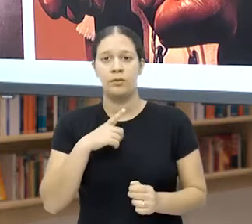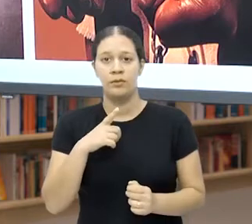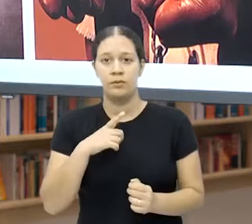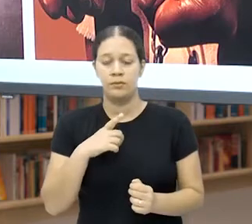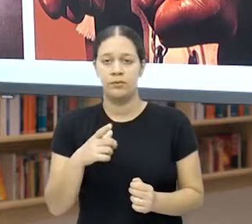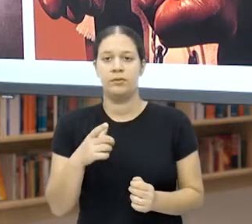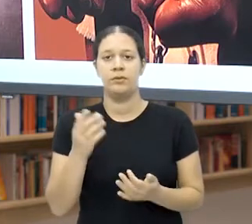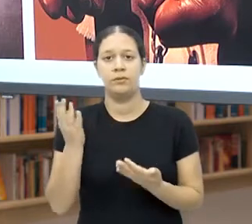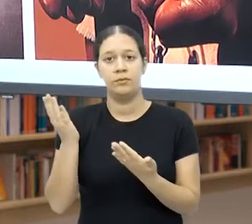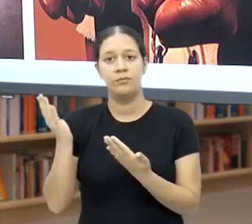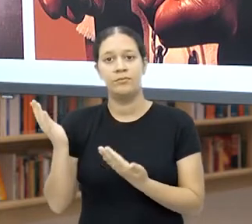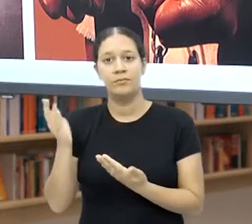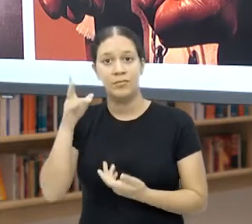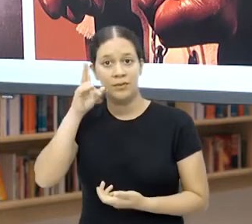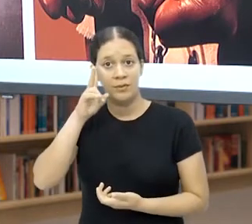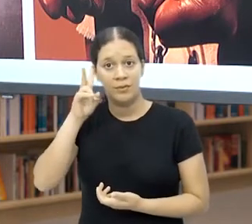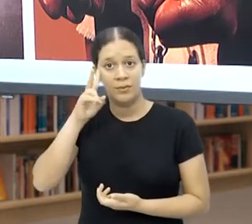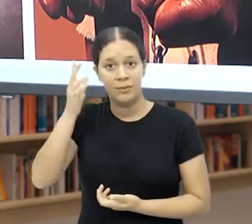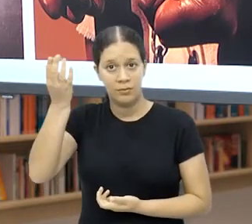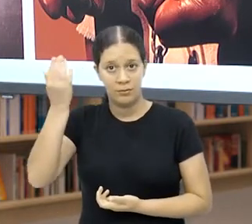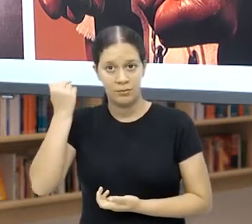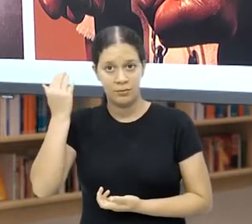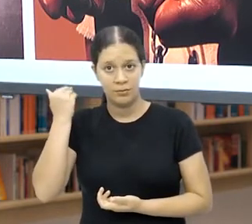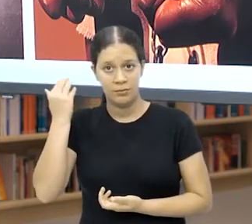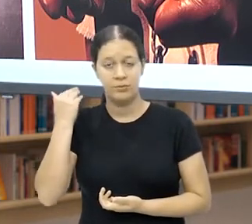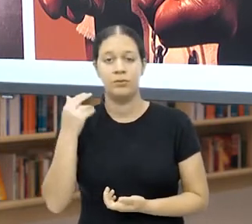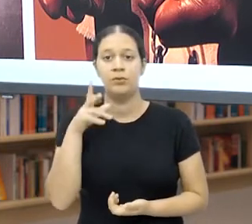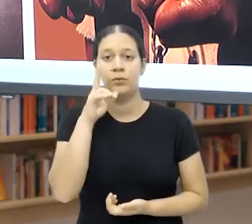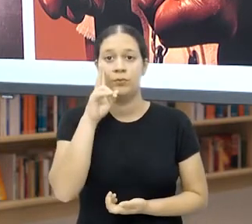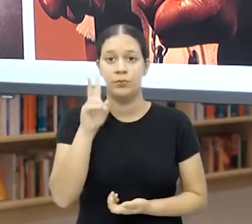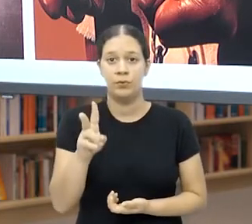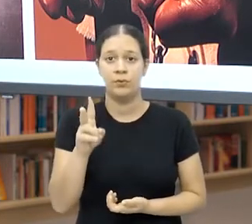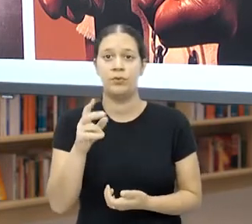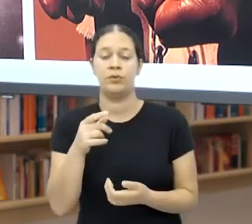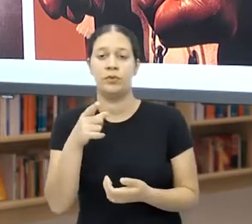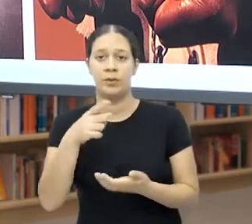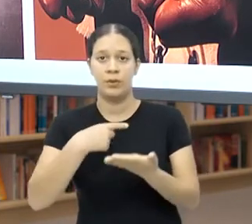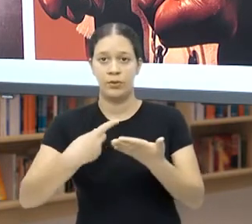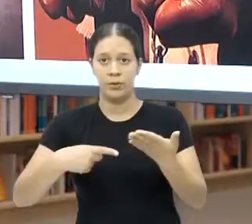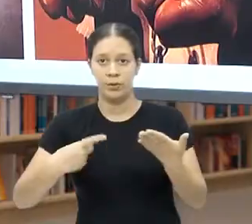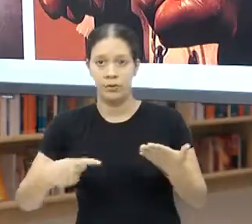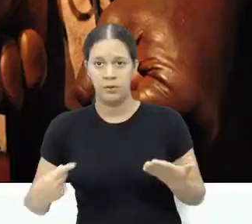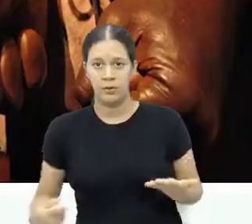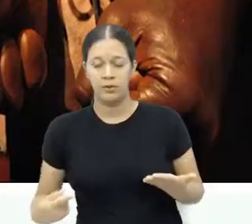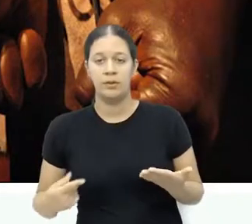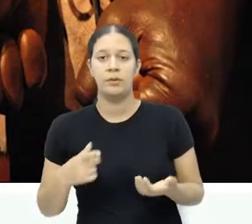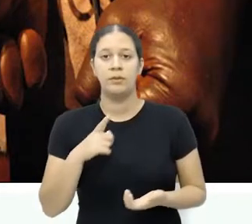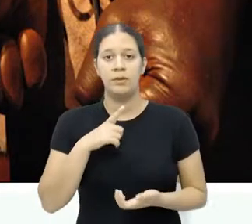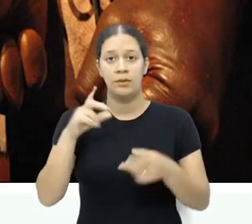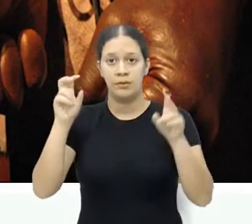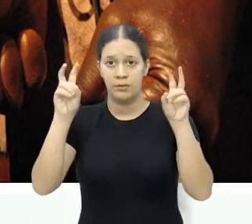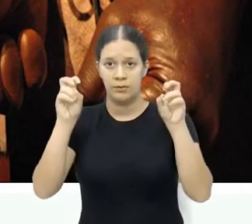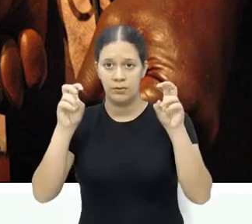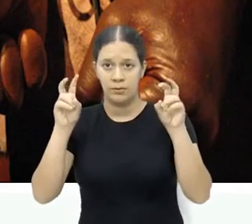foi tema da aula anterior, tá certo? Nós vimos aí, na apostila de vocês, aborda esse tema, o